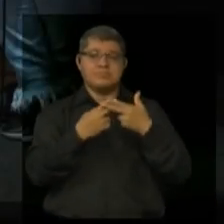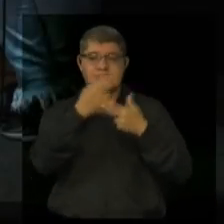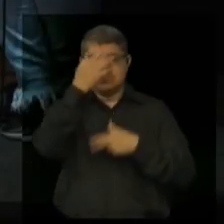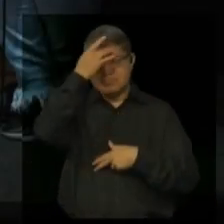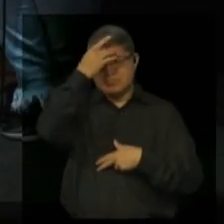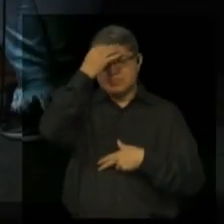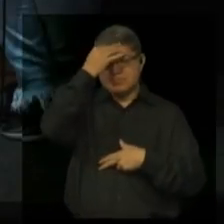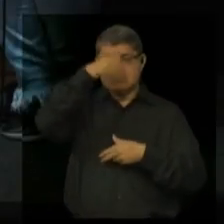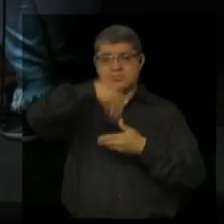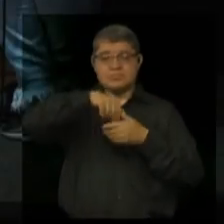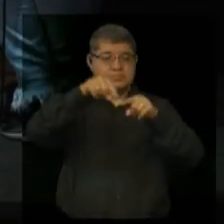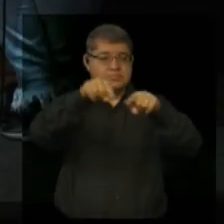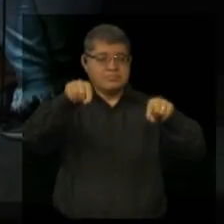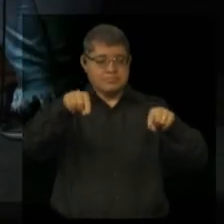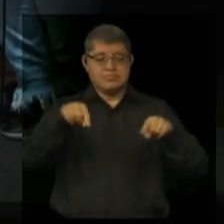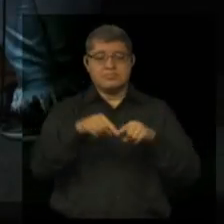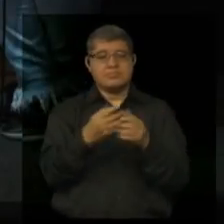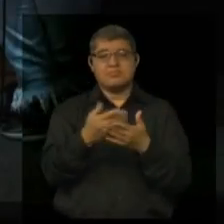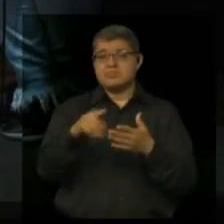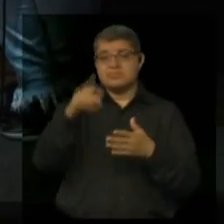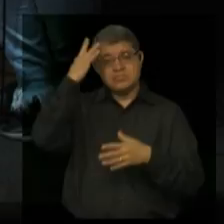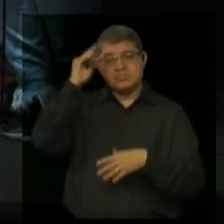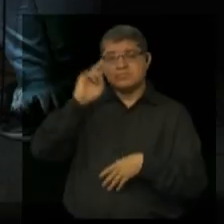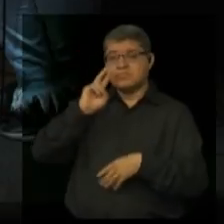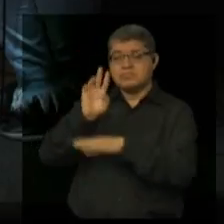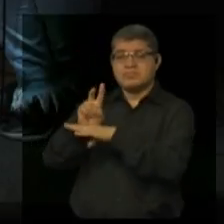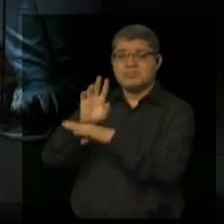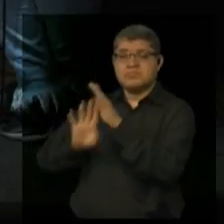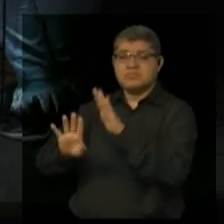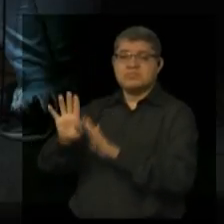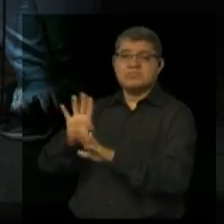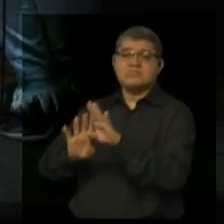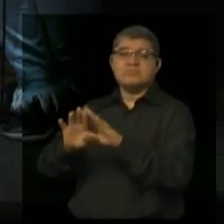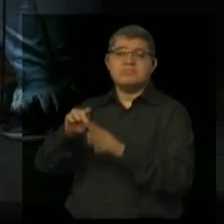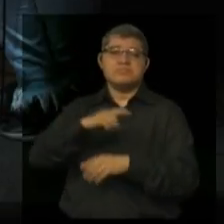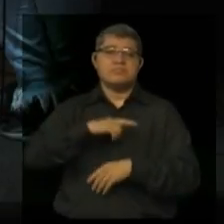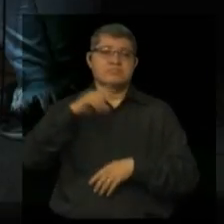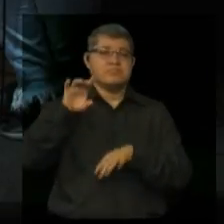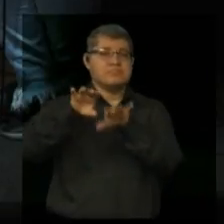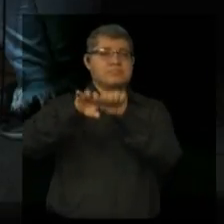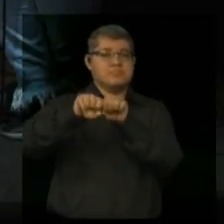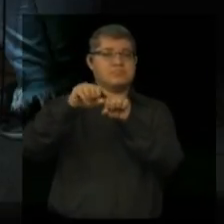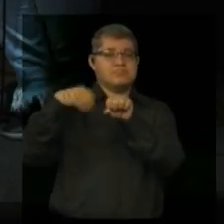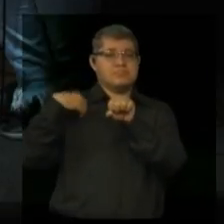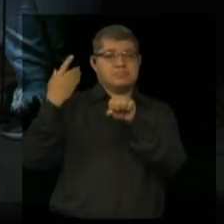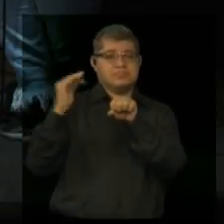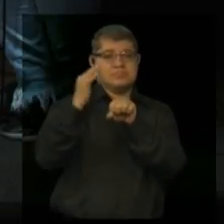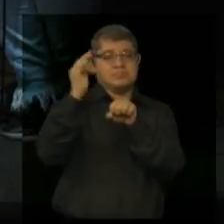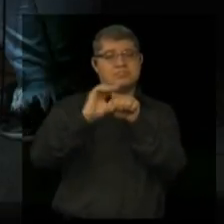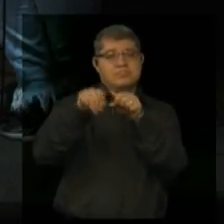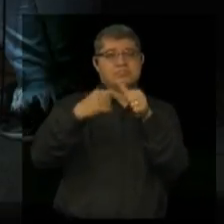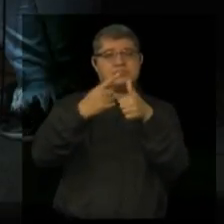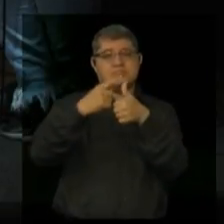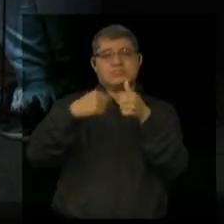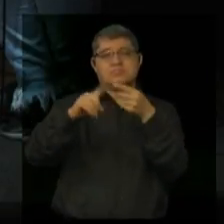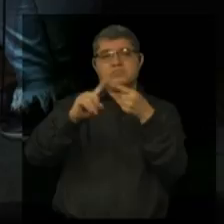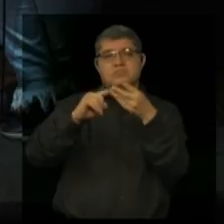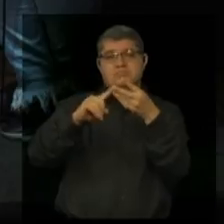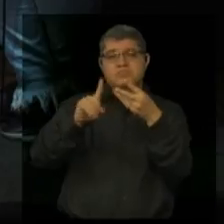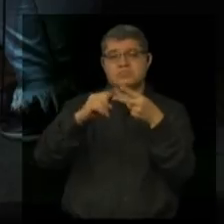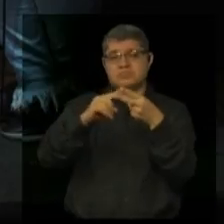atenção. Dentro da e sala que não de são aula, compreendidos, né? Com certeza. Eu tenho 3 graduações, mas assim, as minhas primeiras 2